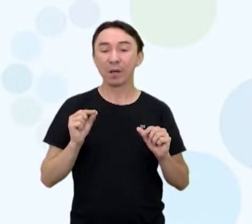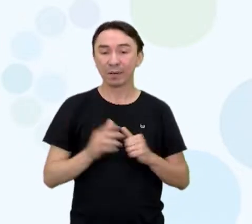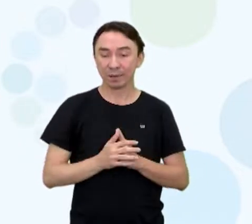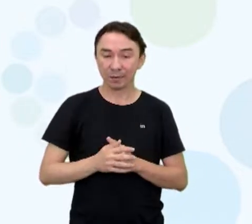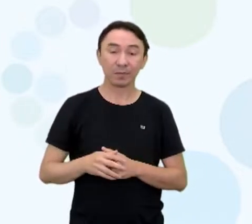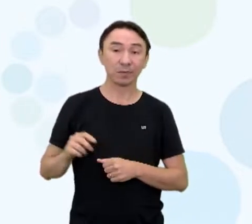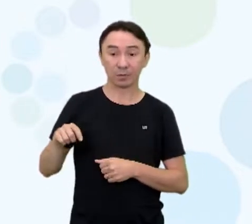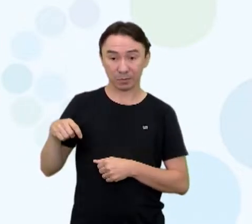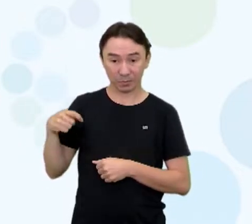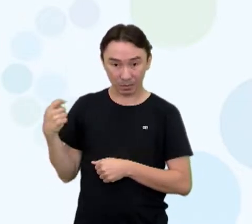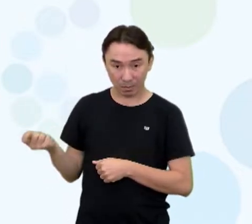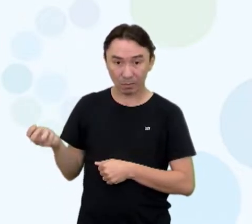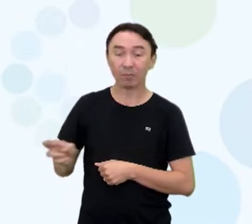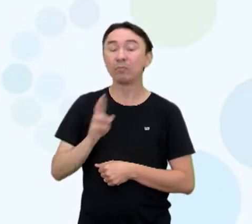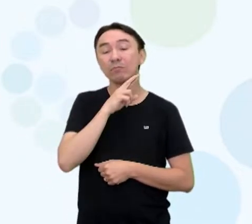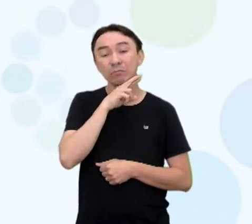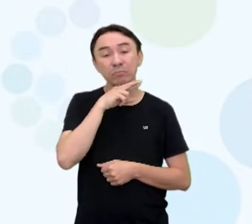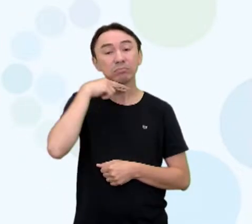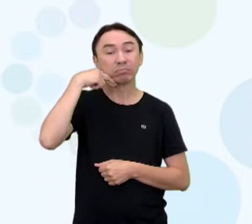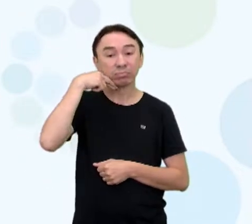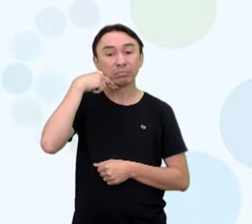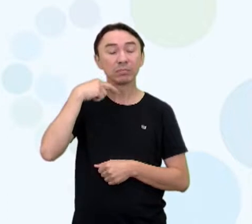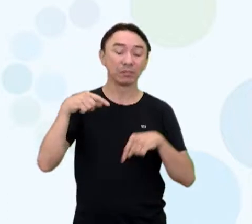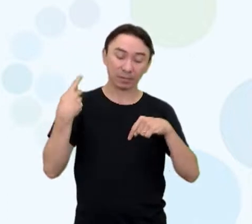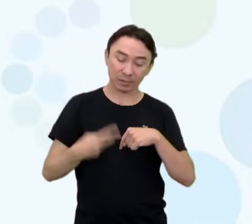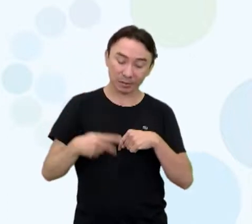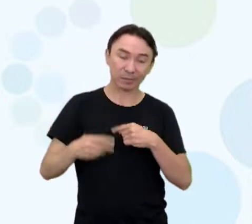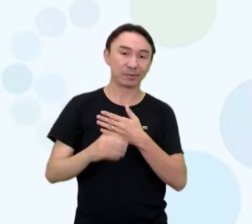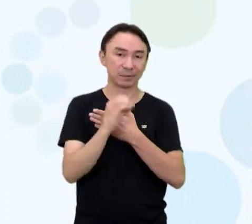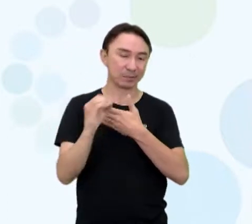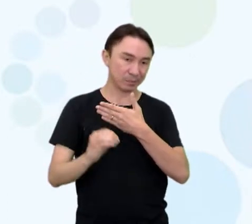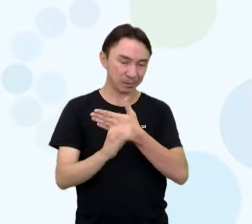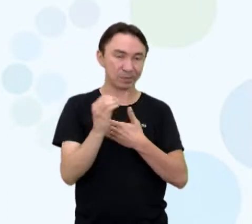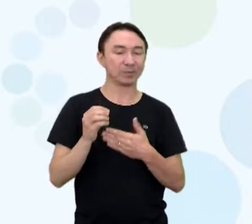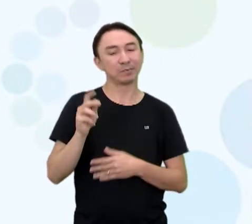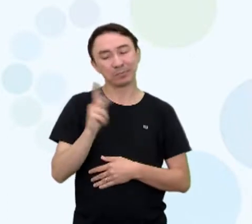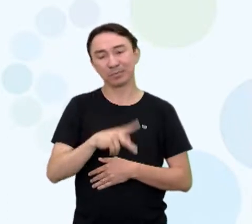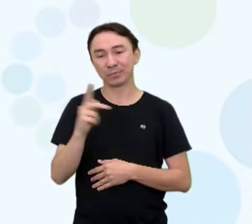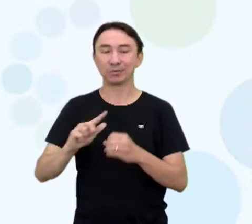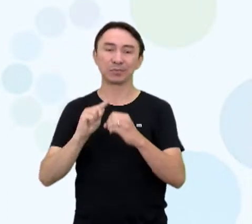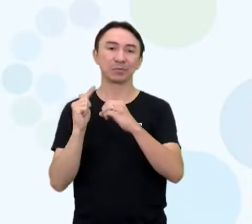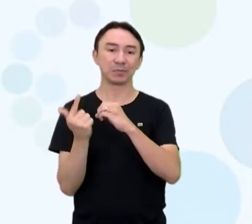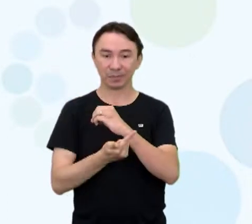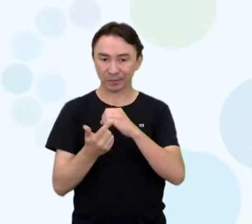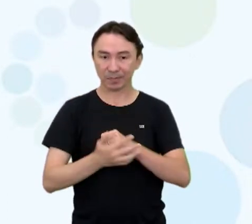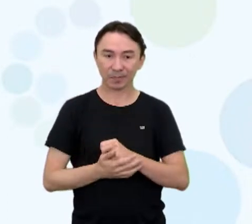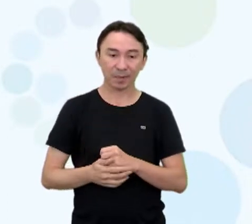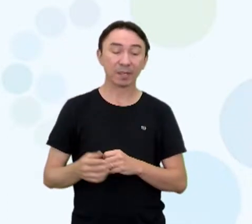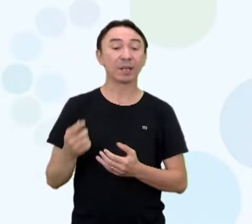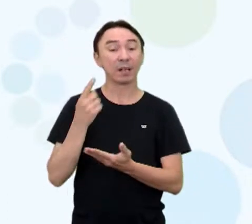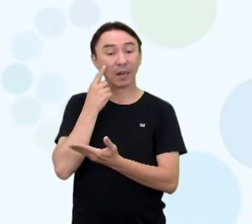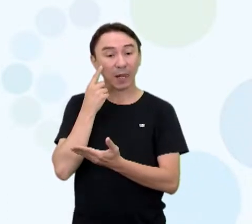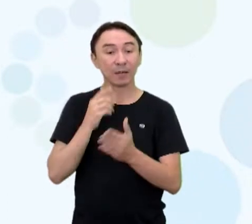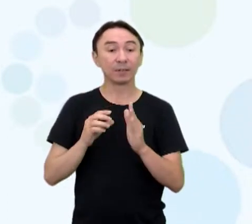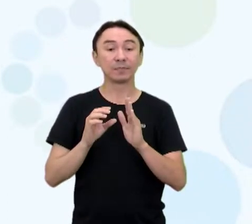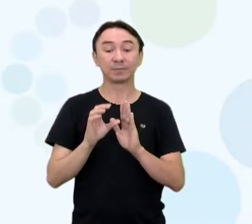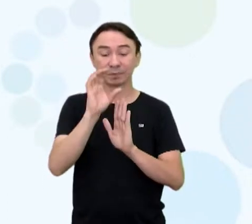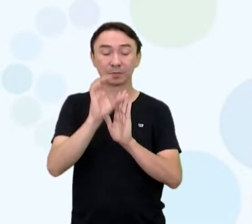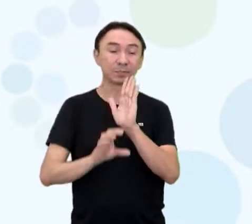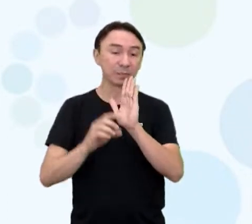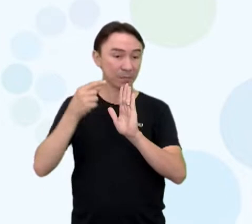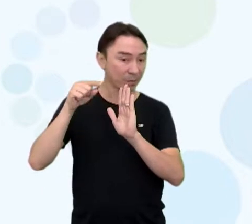Geografia do Centro de Mídias. Lembrando que o aprofundamento aí deste componente aí é a cultura do solo,